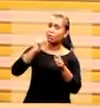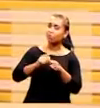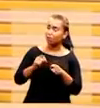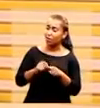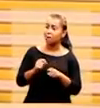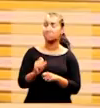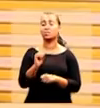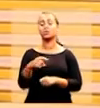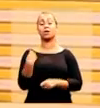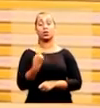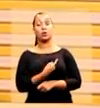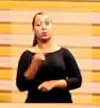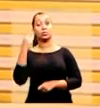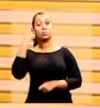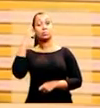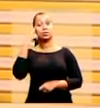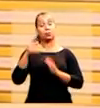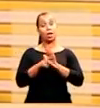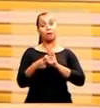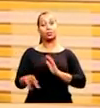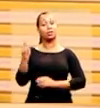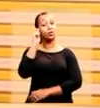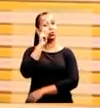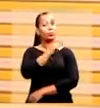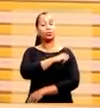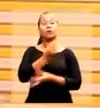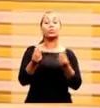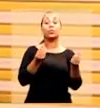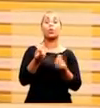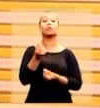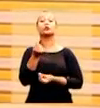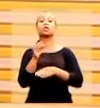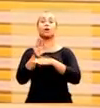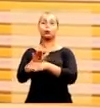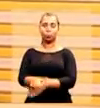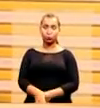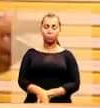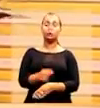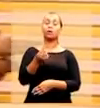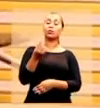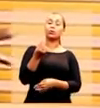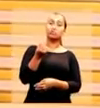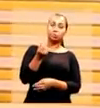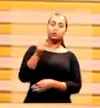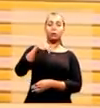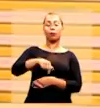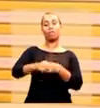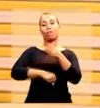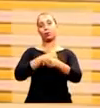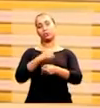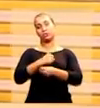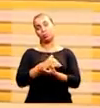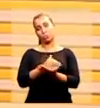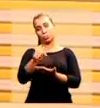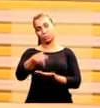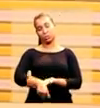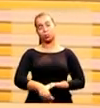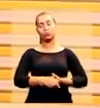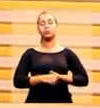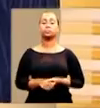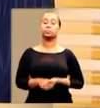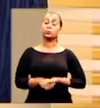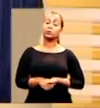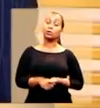Até se a gente puder recapitular a questão do orçamento aqui em Rio Preto, por exemplo, de quanto é o total e o quanto você pegou esse ano inicial na